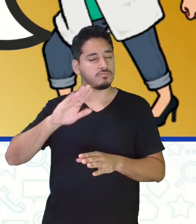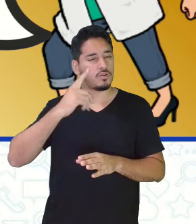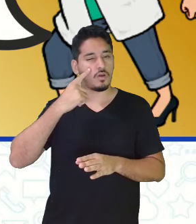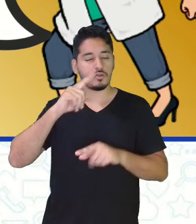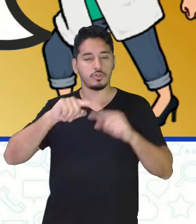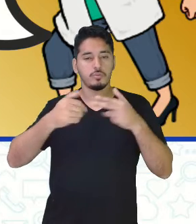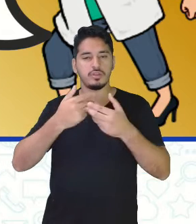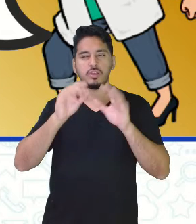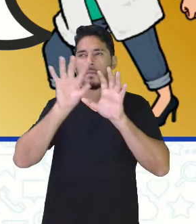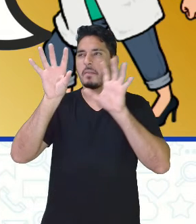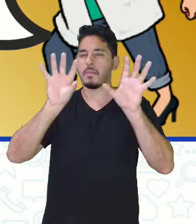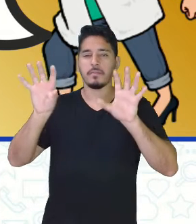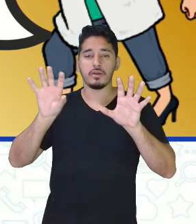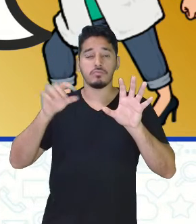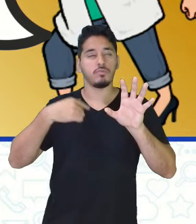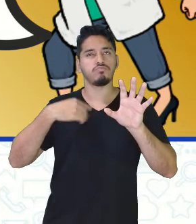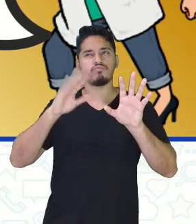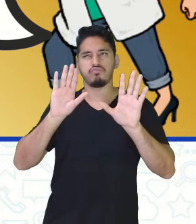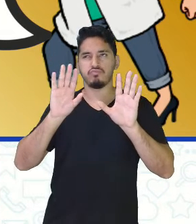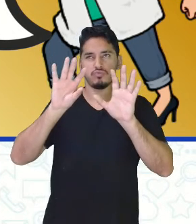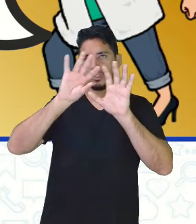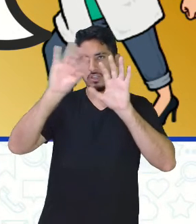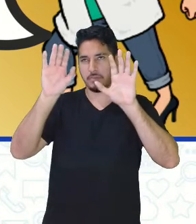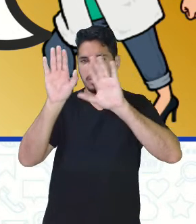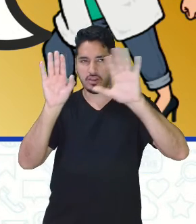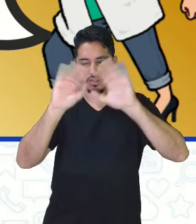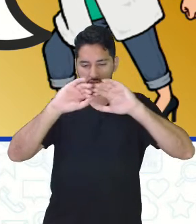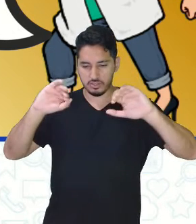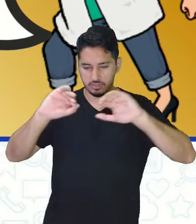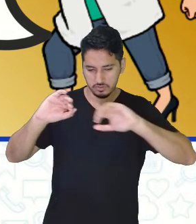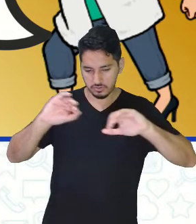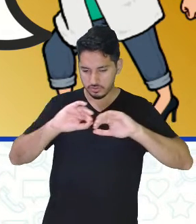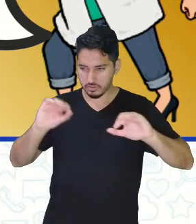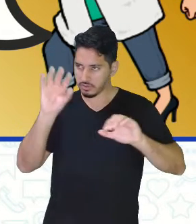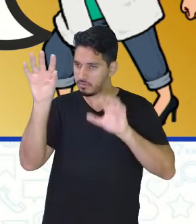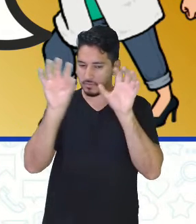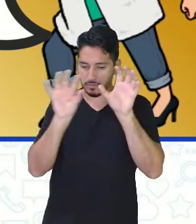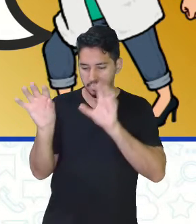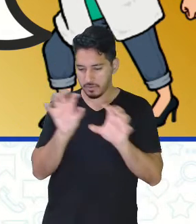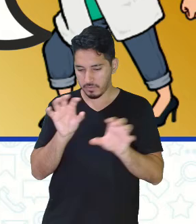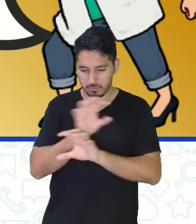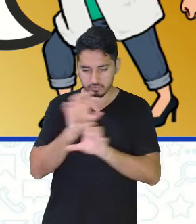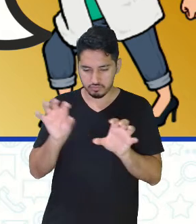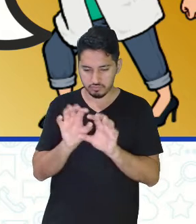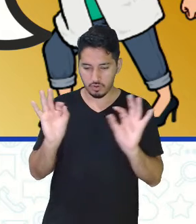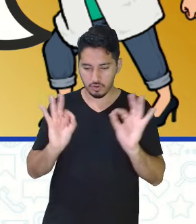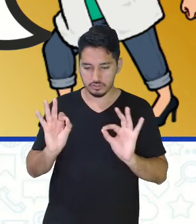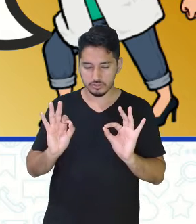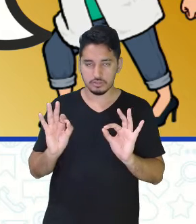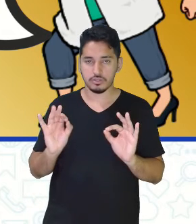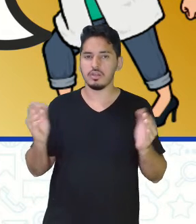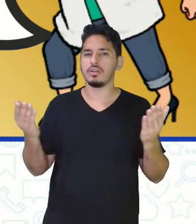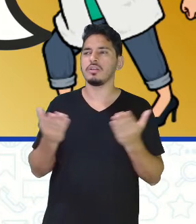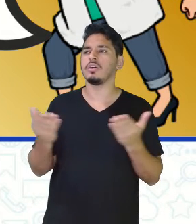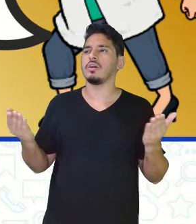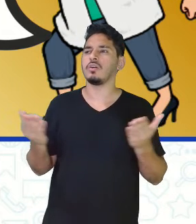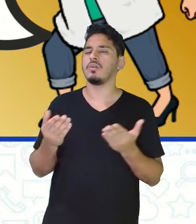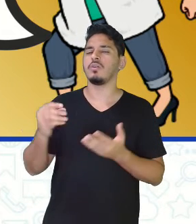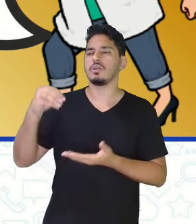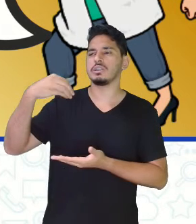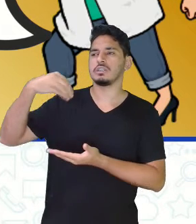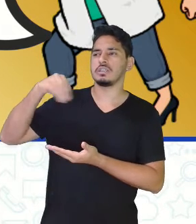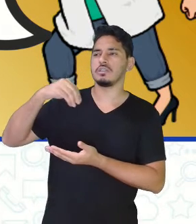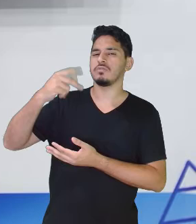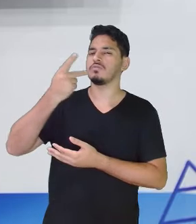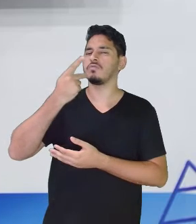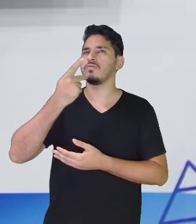soltos. E eu rapidamente classifiquei, selecionei, separei. E agora, o sininho está me